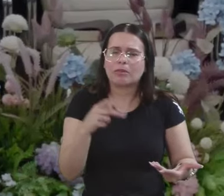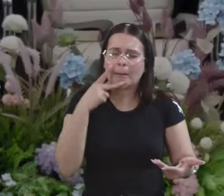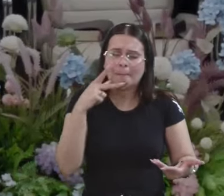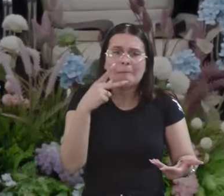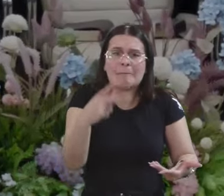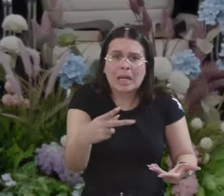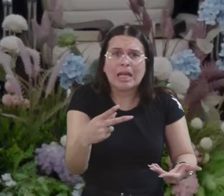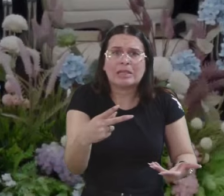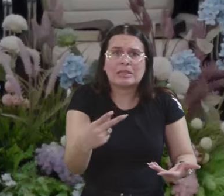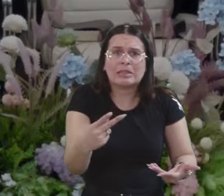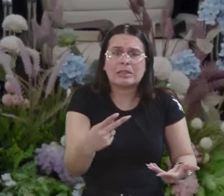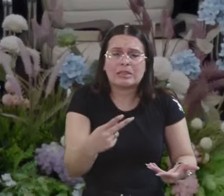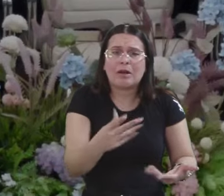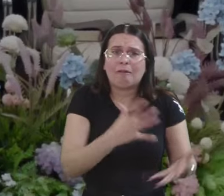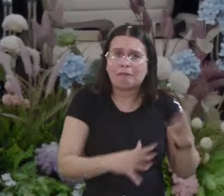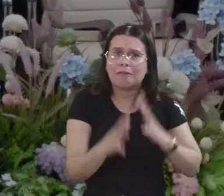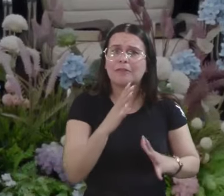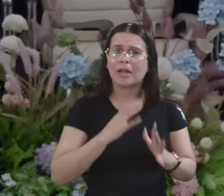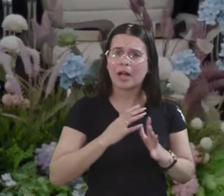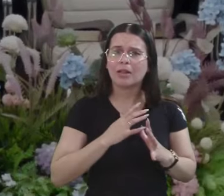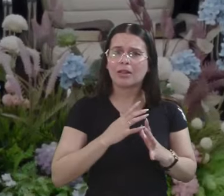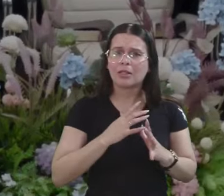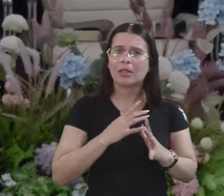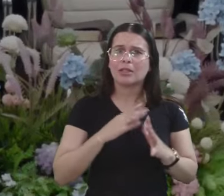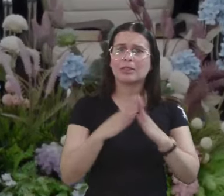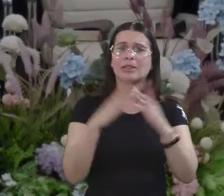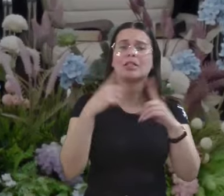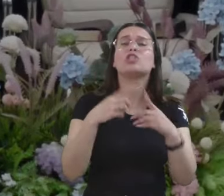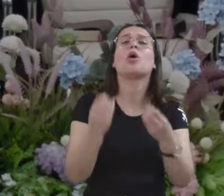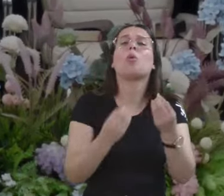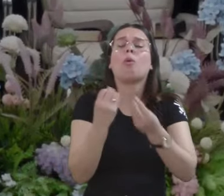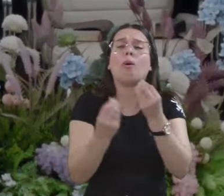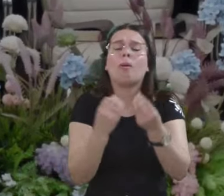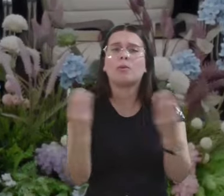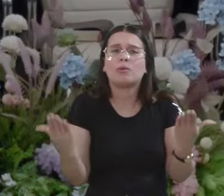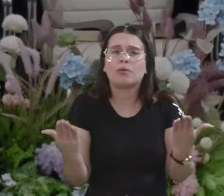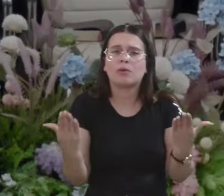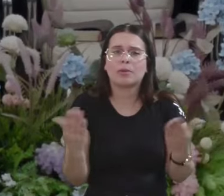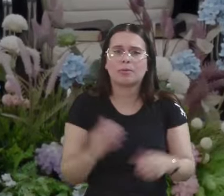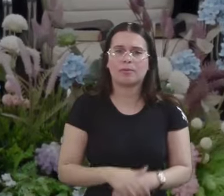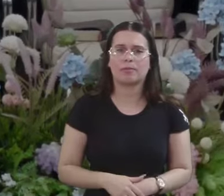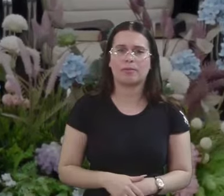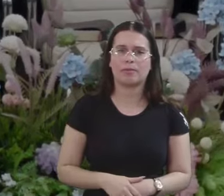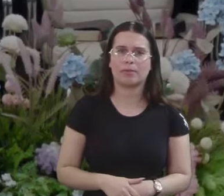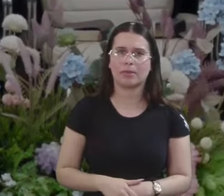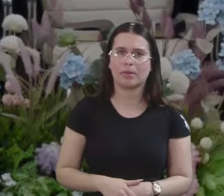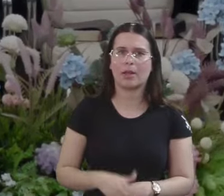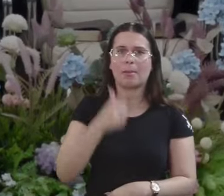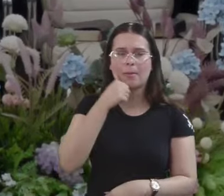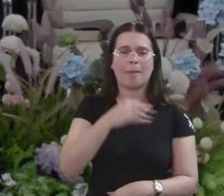nós, fala para a gente da igreja, como é que é isso. A minha filha na Inglaterra,